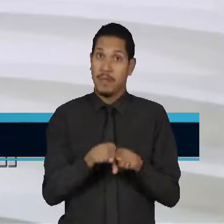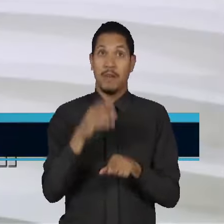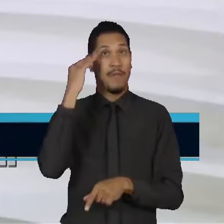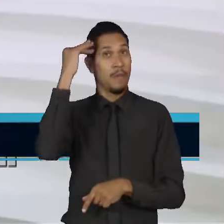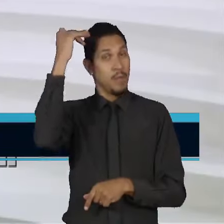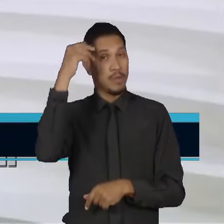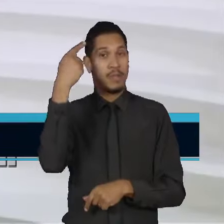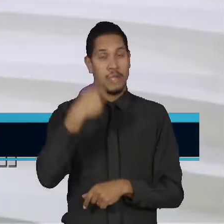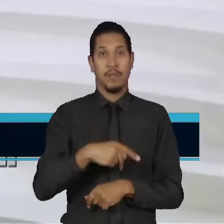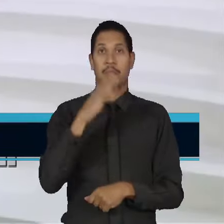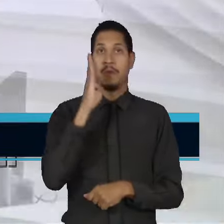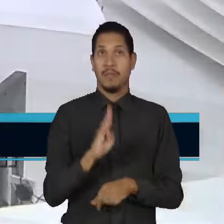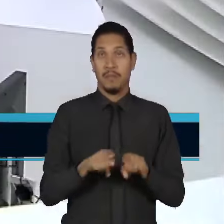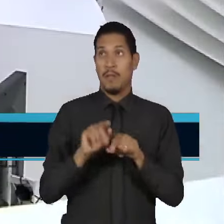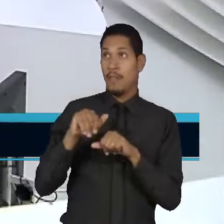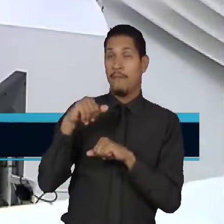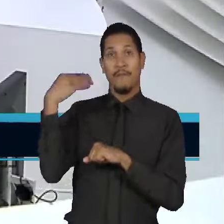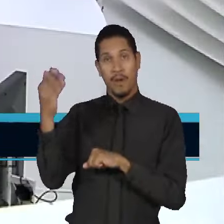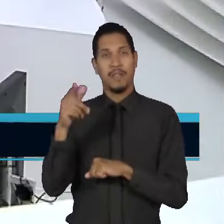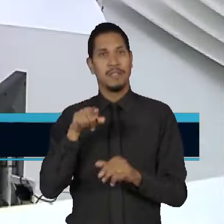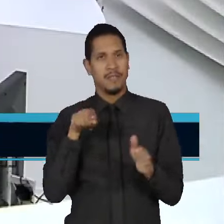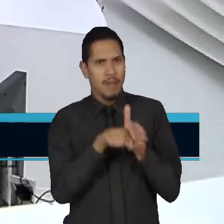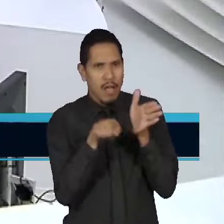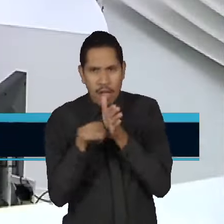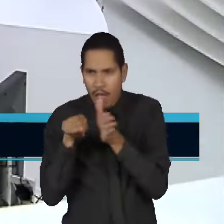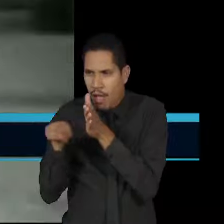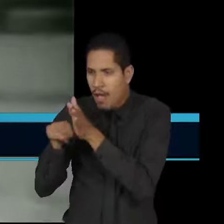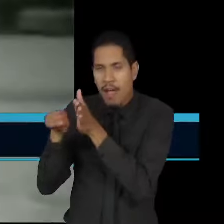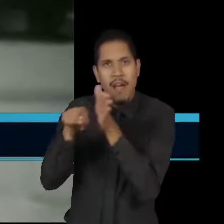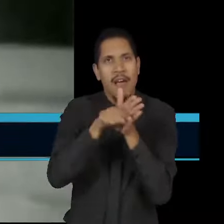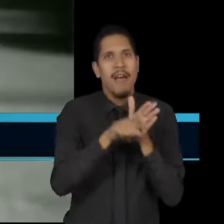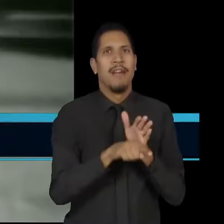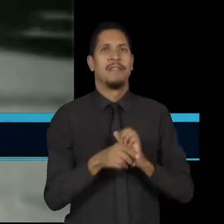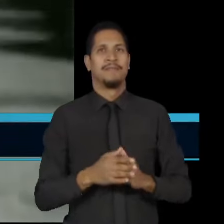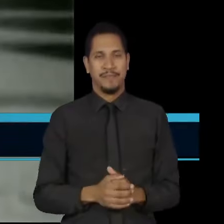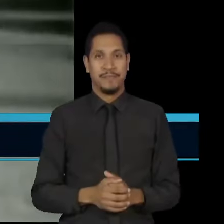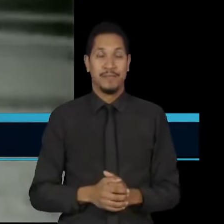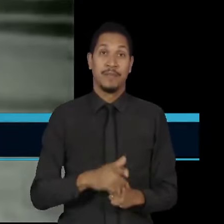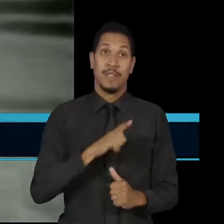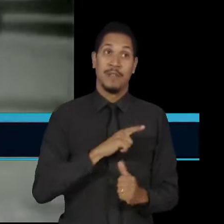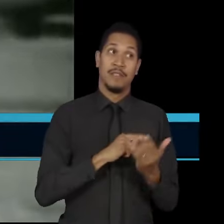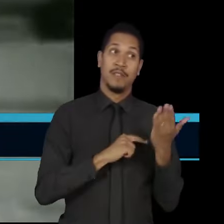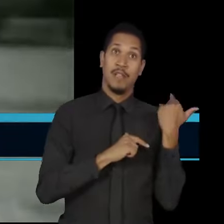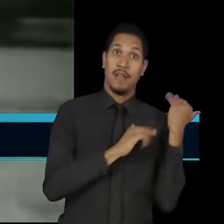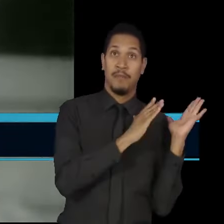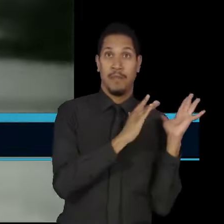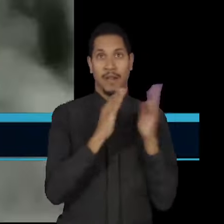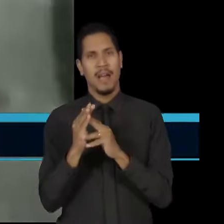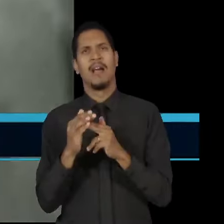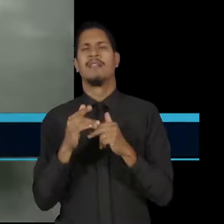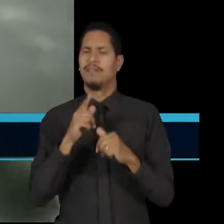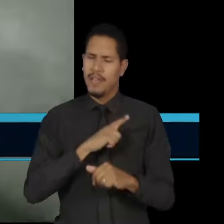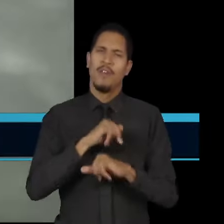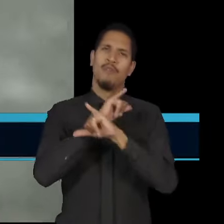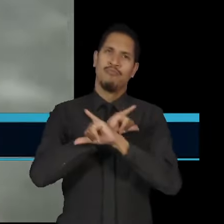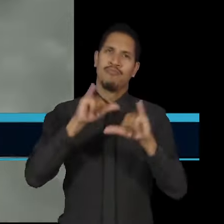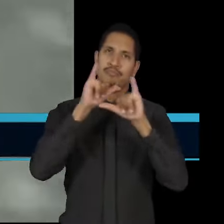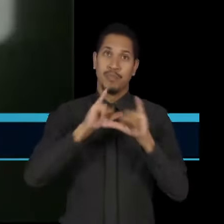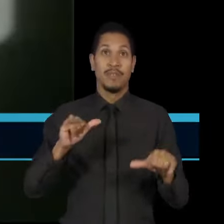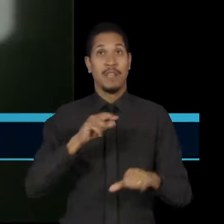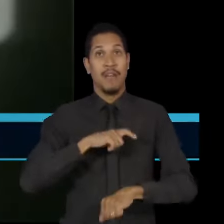e internacionais são sabatinados por jornalistas. De lá para cá, o que não faltou foi notícia. A Hora da